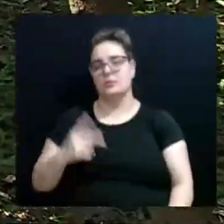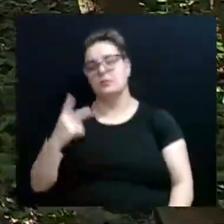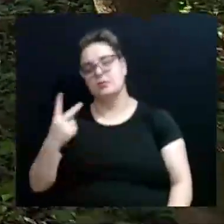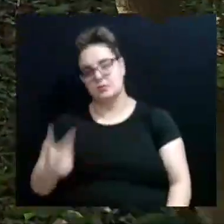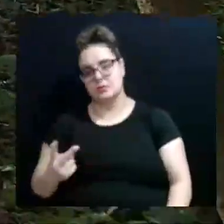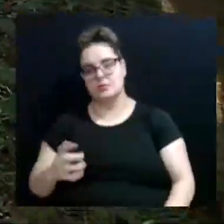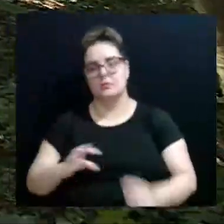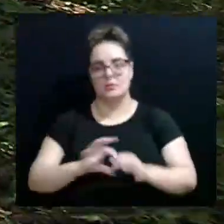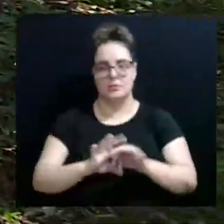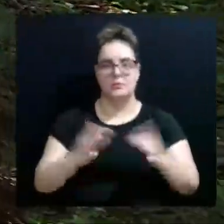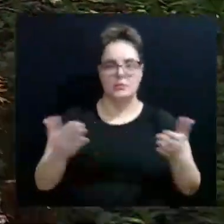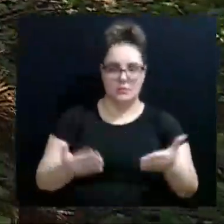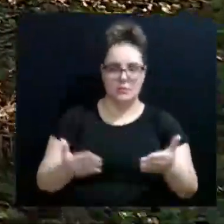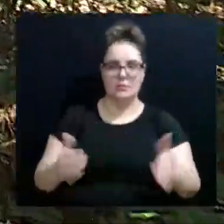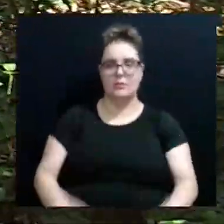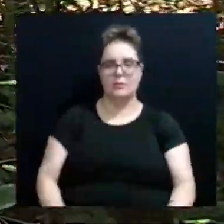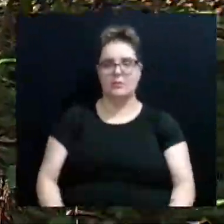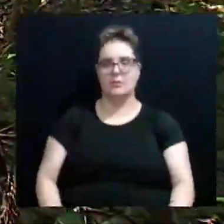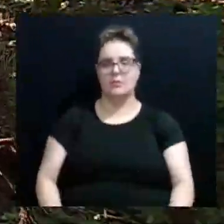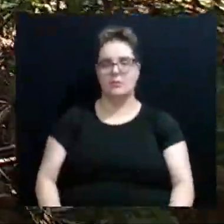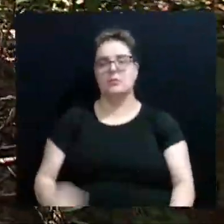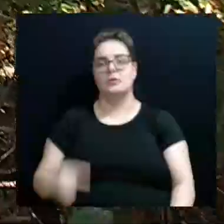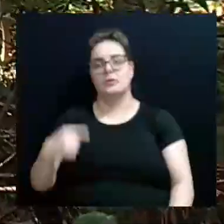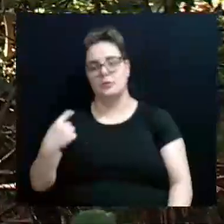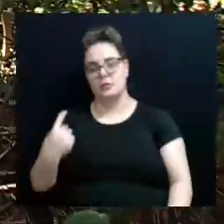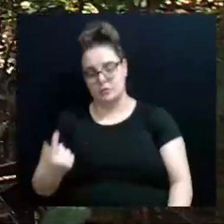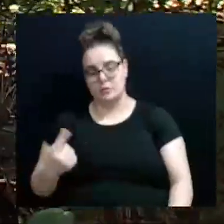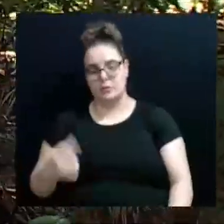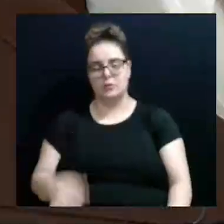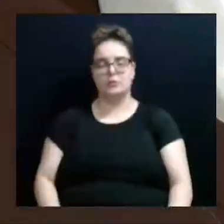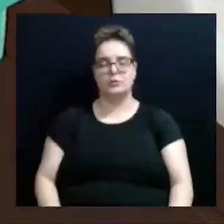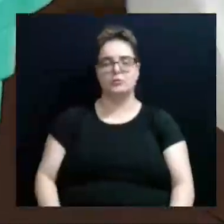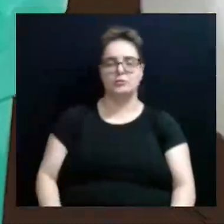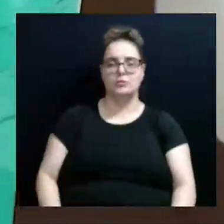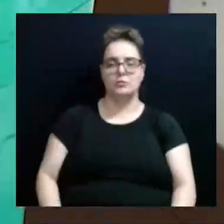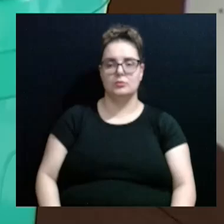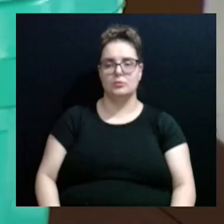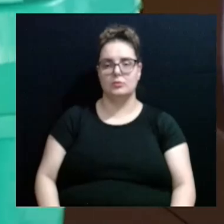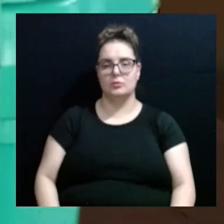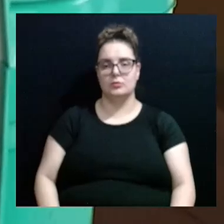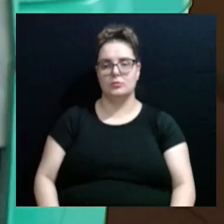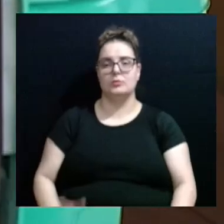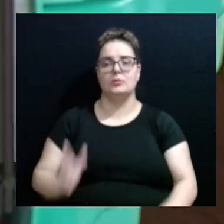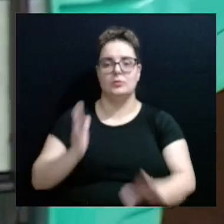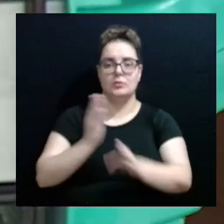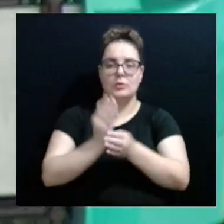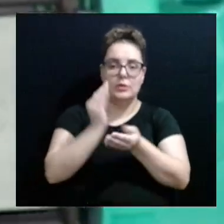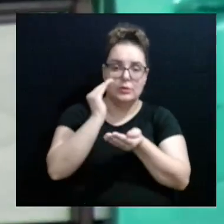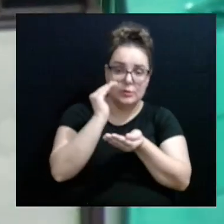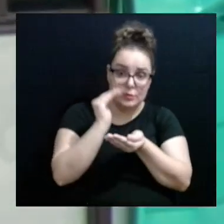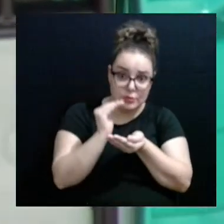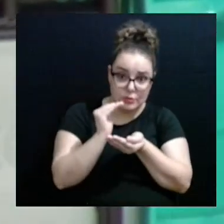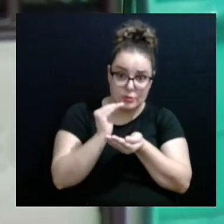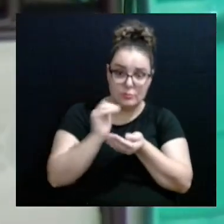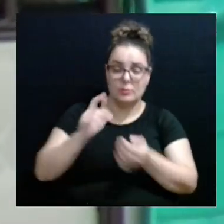né? Então um deles, o caso ele foi encontrado filhotinho numa república,